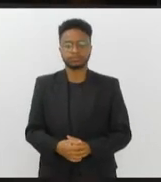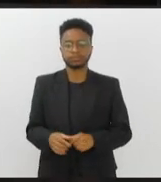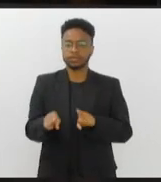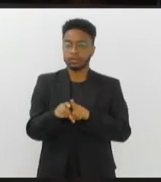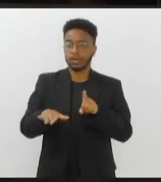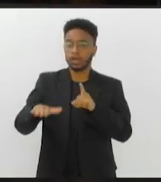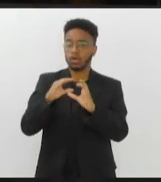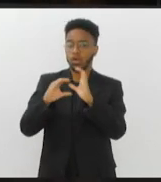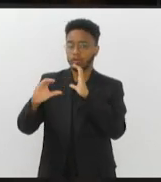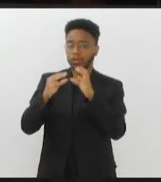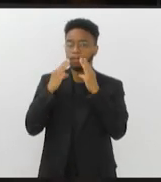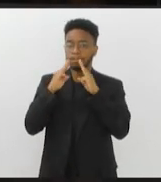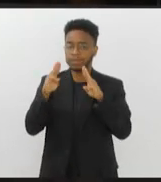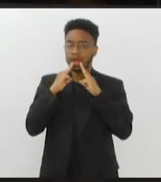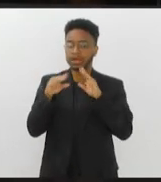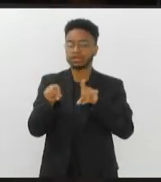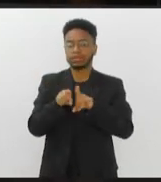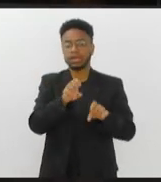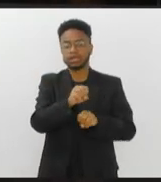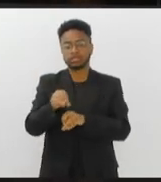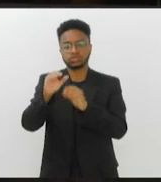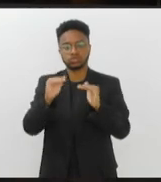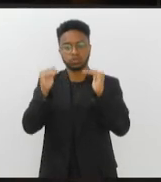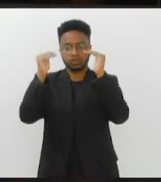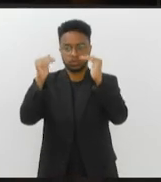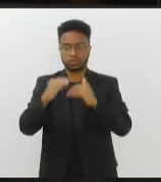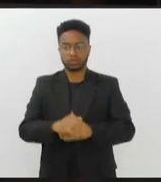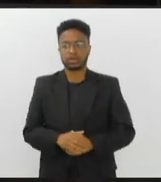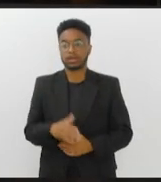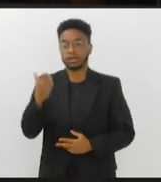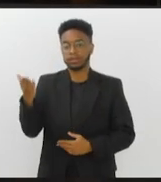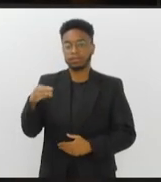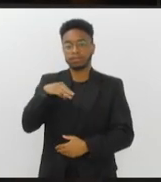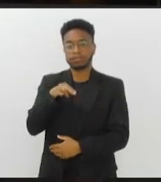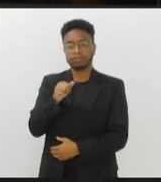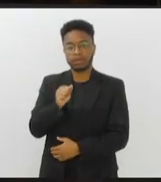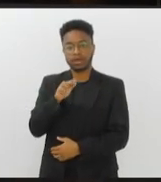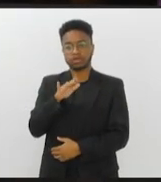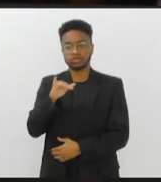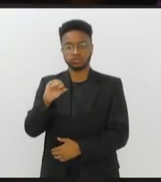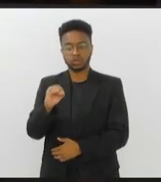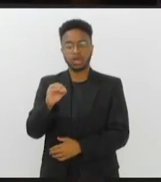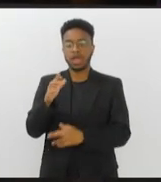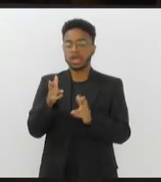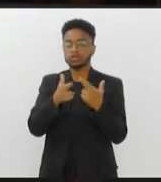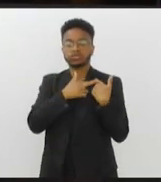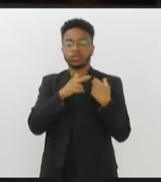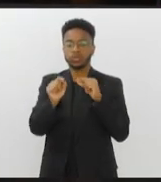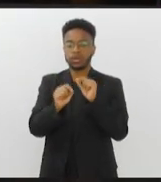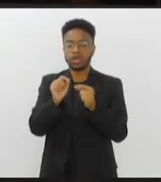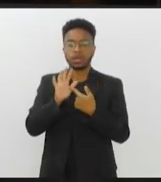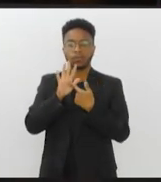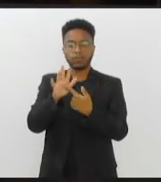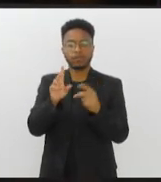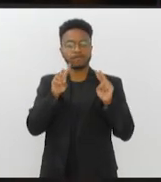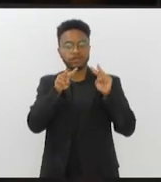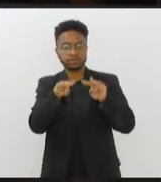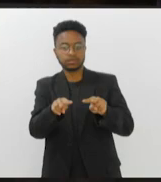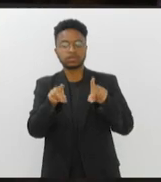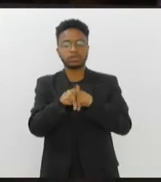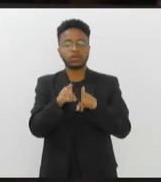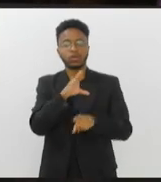comunicação e marketing e ensino superior. Márcio, ele é responsável por dar visibilidade e coordenar a nossa equipe